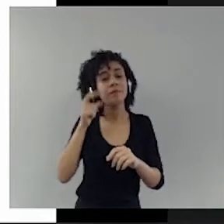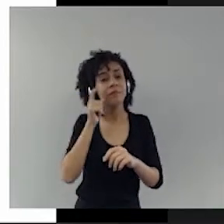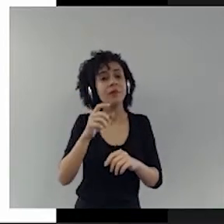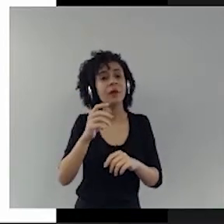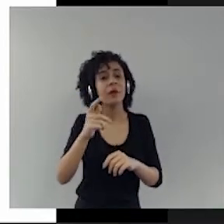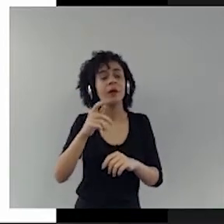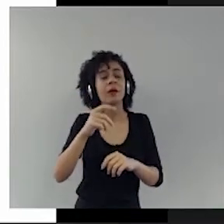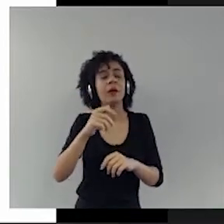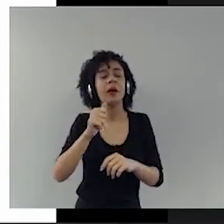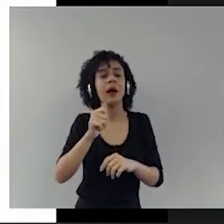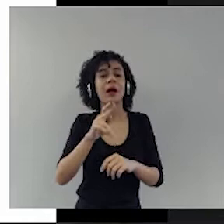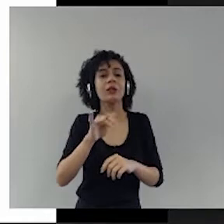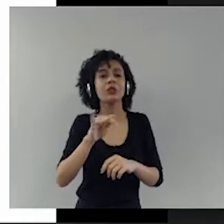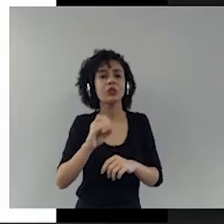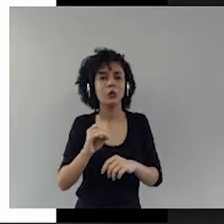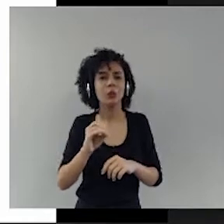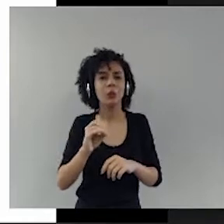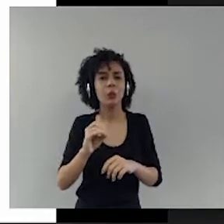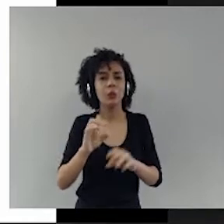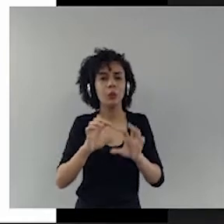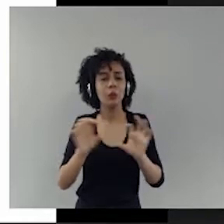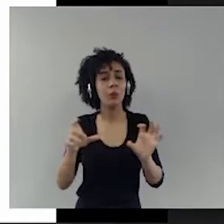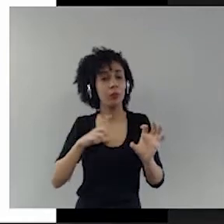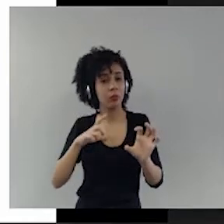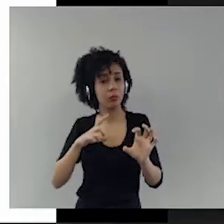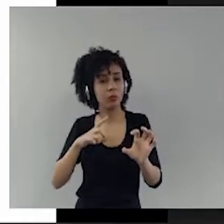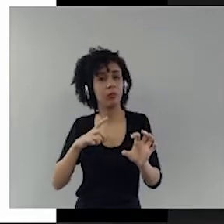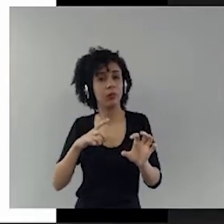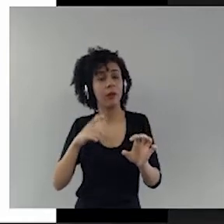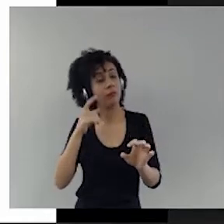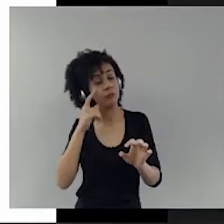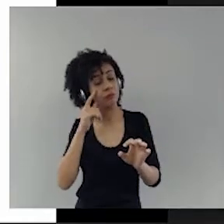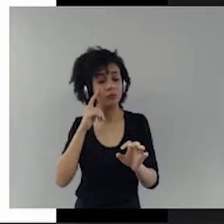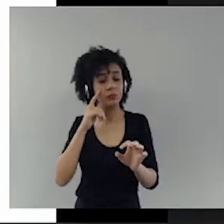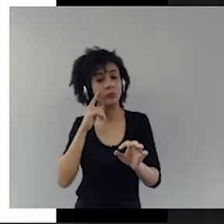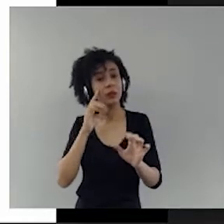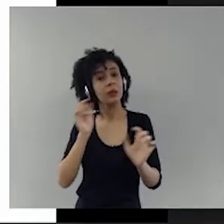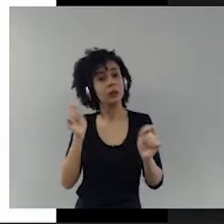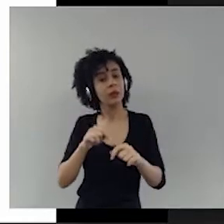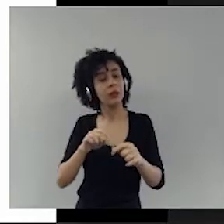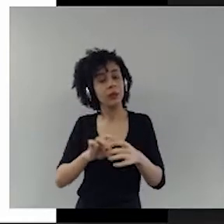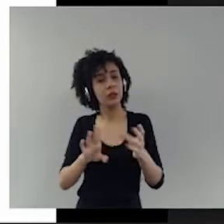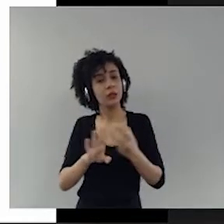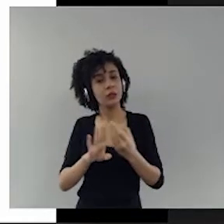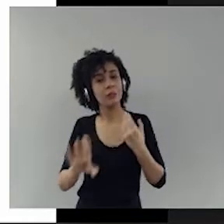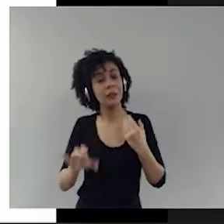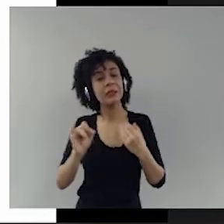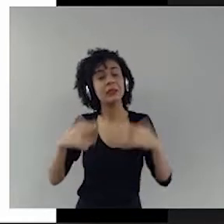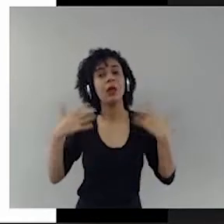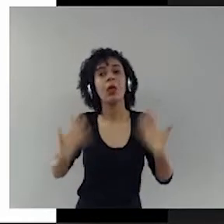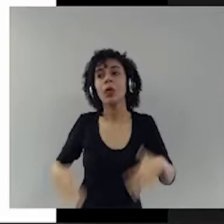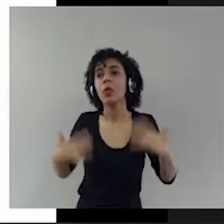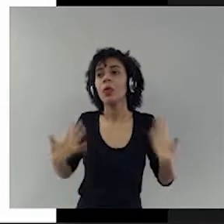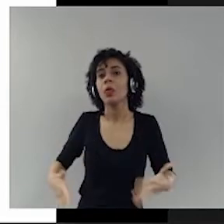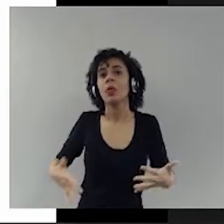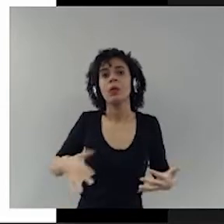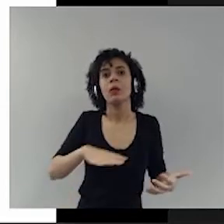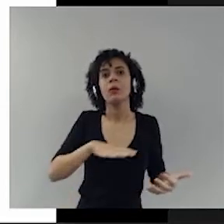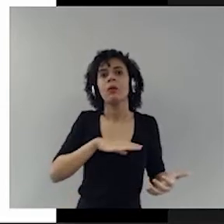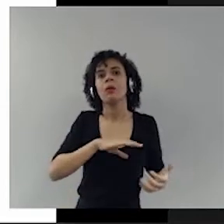4º da lei 8666 e prever uma hipótese de dispensa para casos de emergência ou calamidade pública